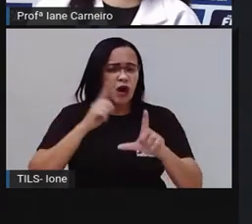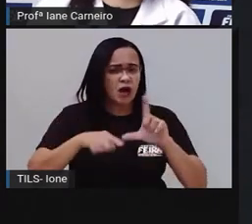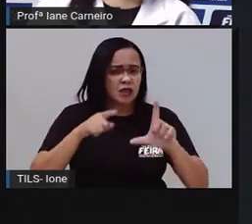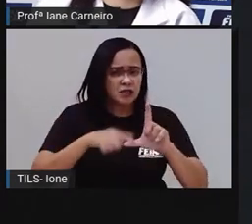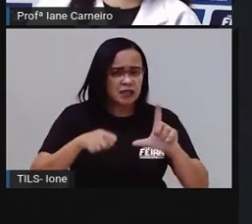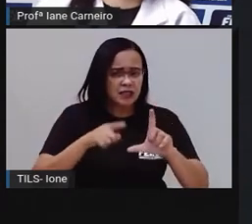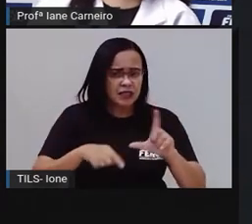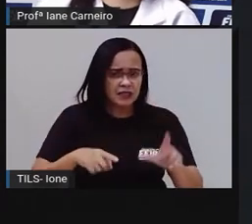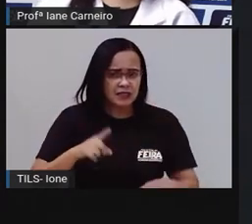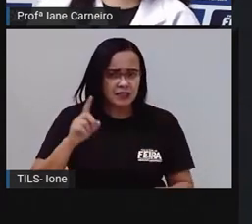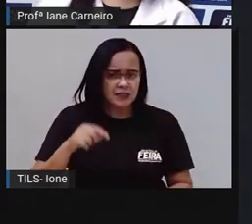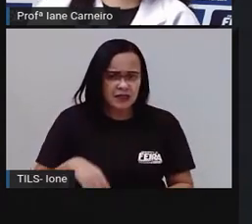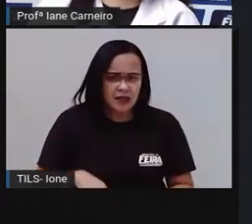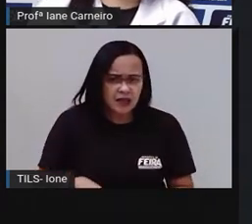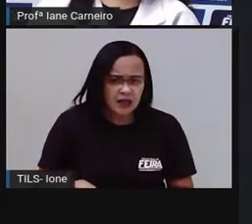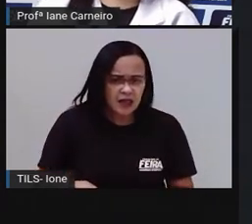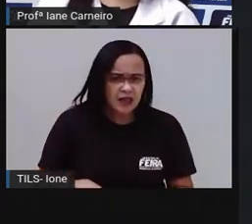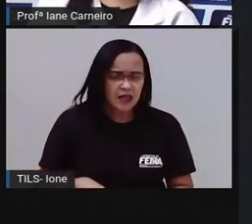você comeu?